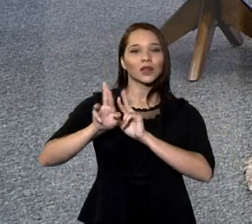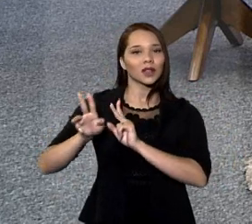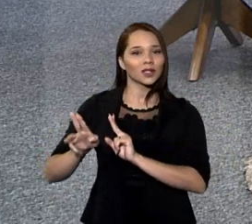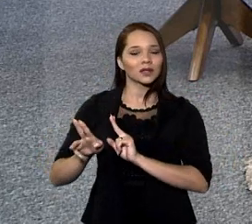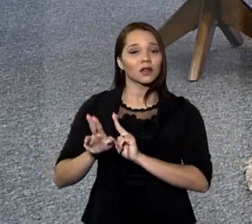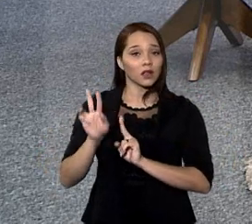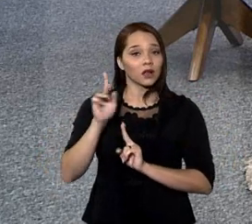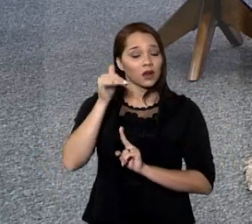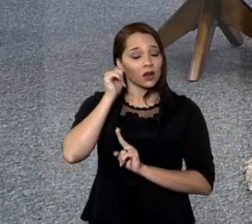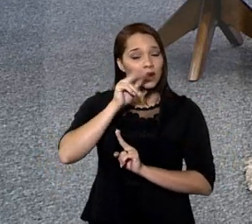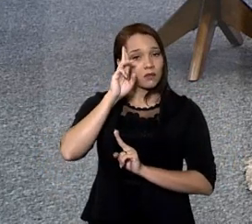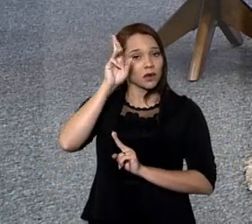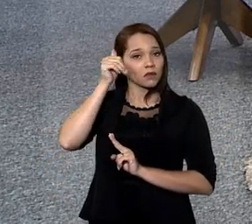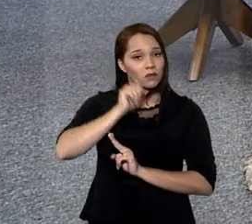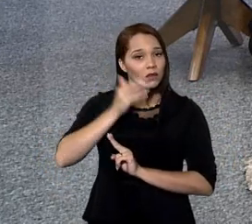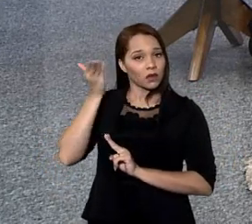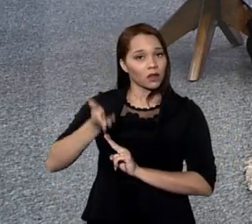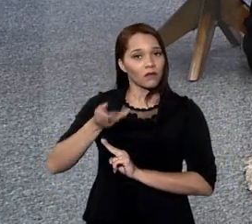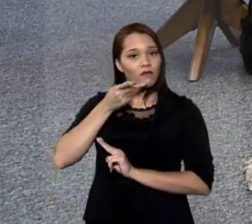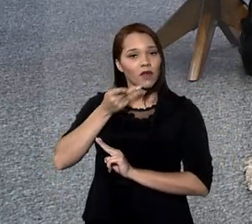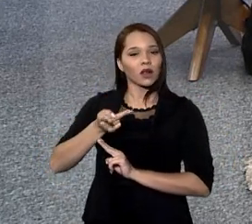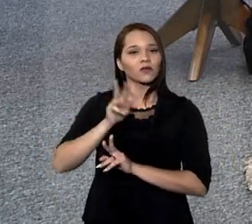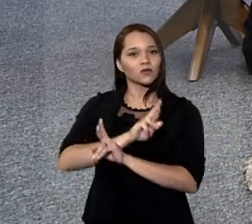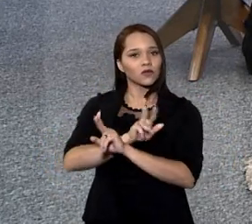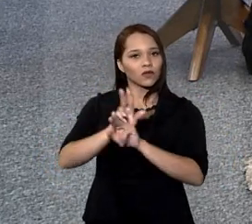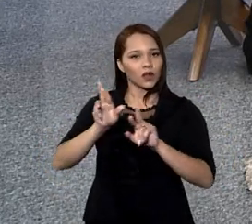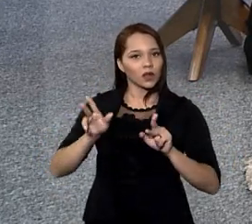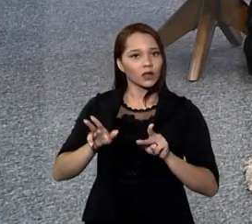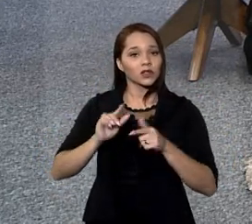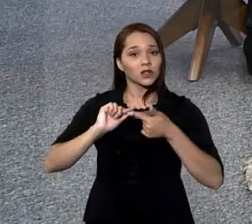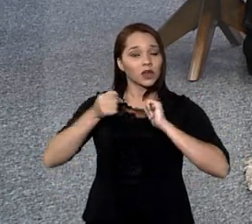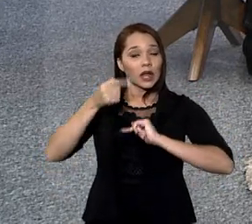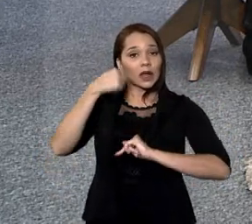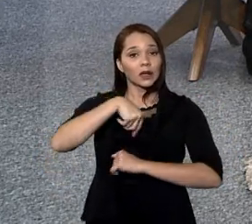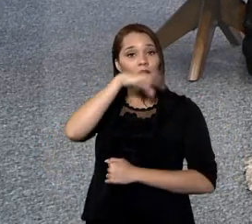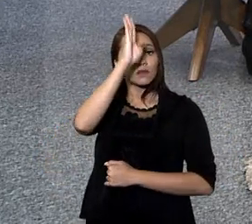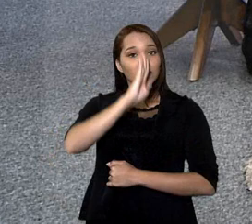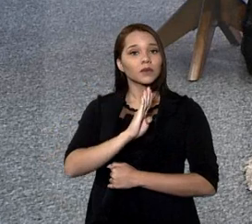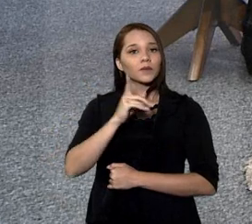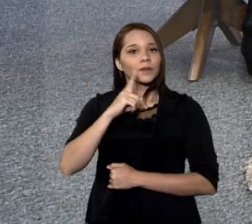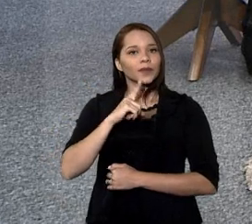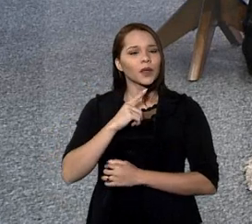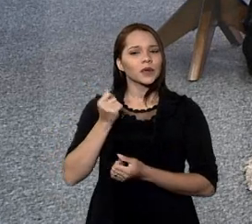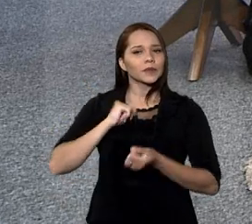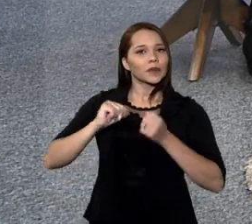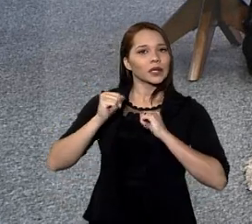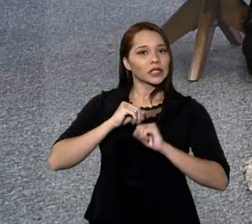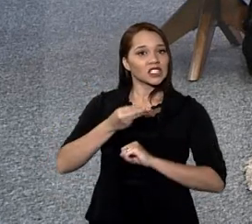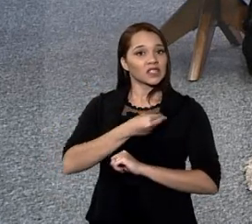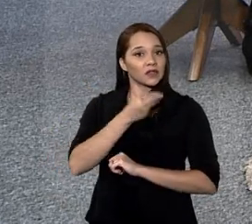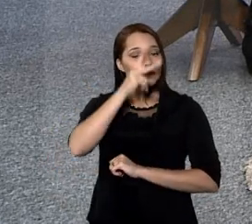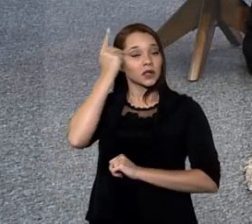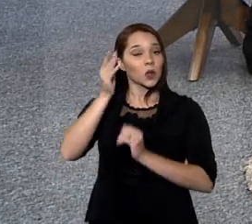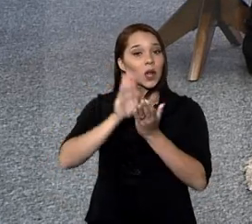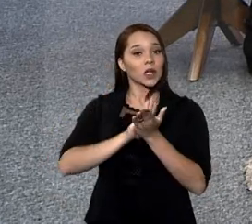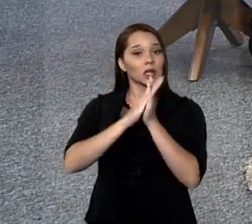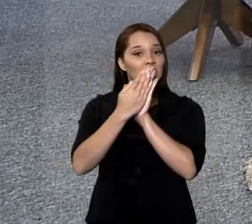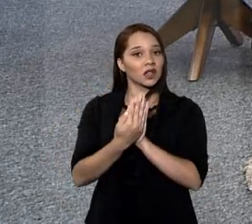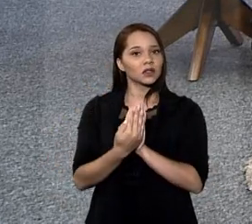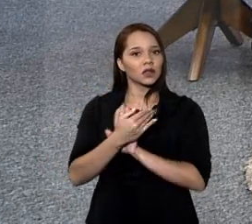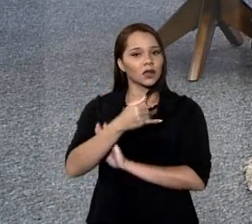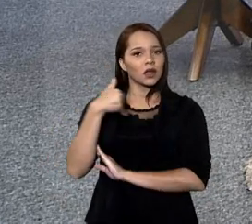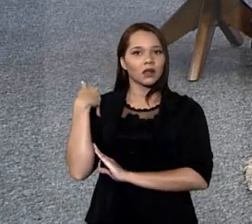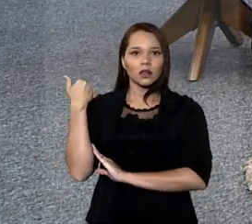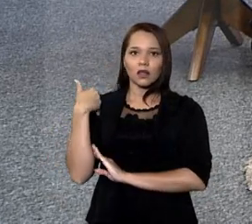lembrando que quando a professora ia fala da diversidade de gênero nós no brasil temos uma expectativa de vida para pessoas